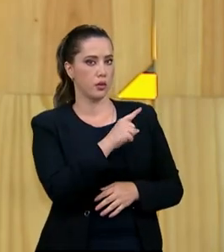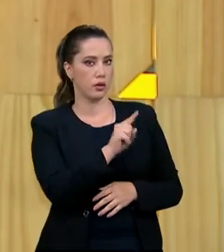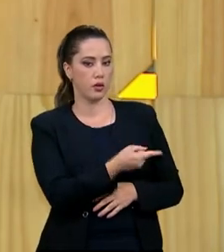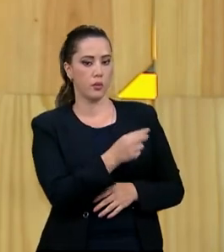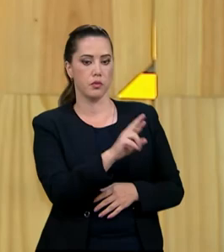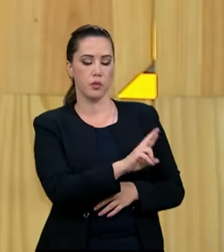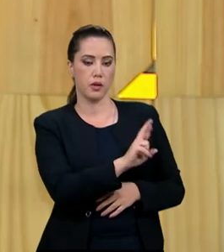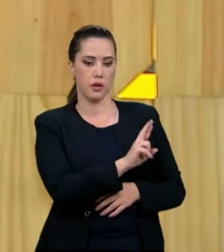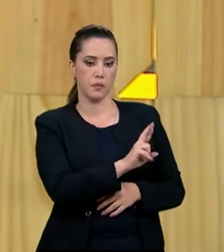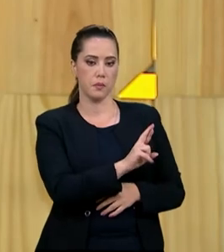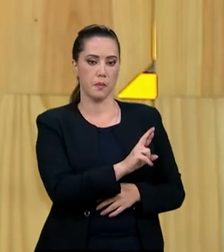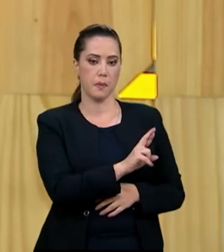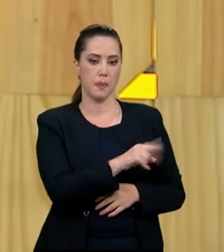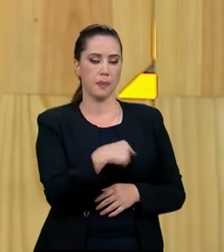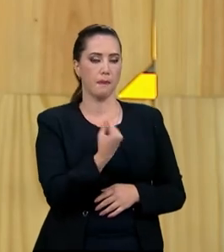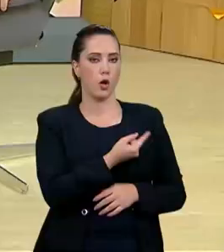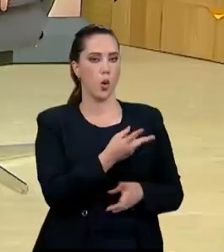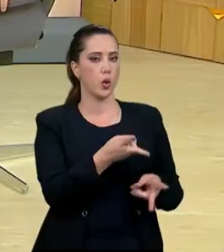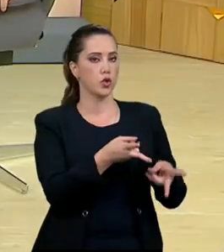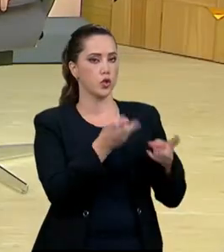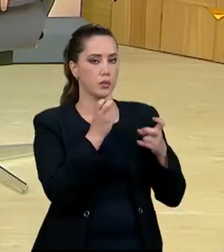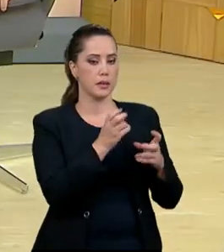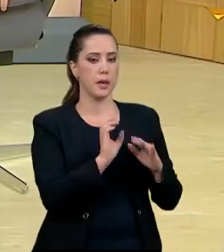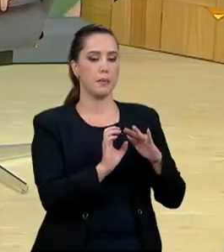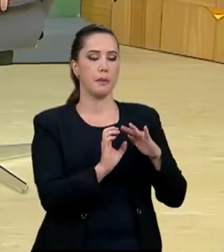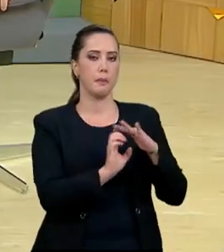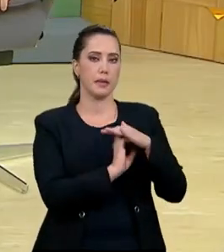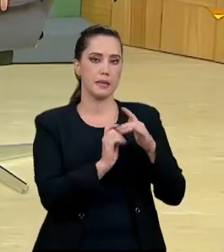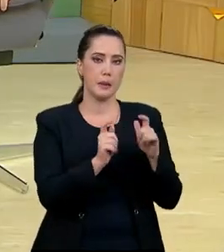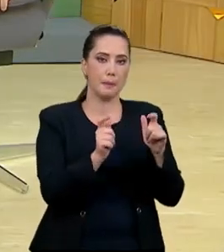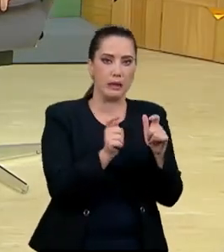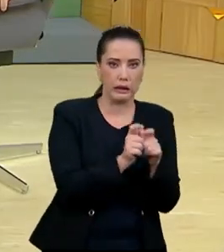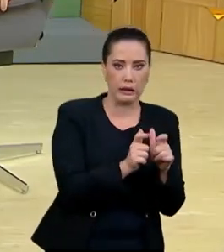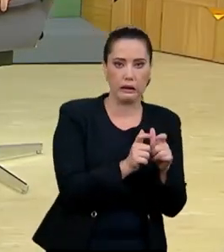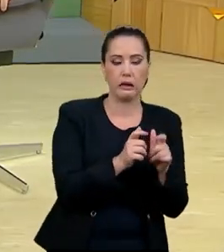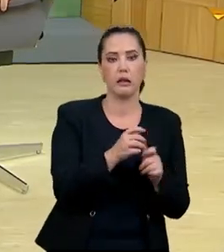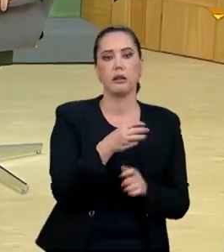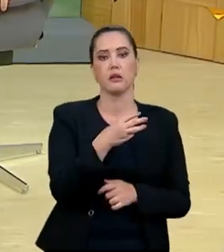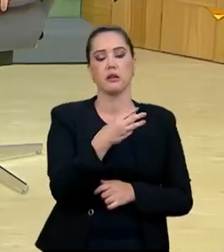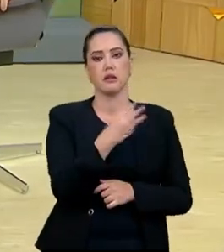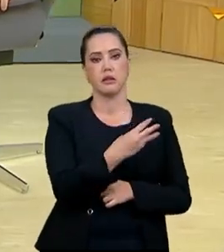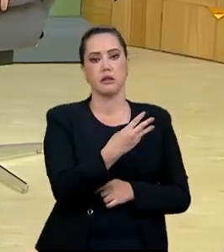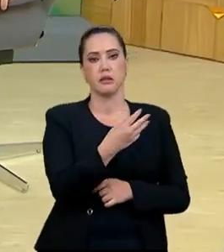reais. Quando a gente olha para pequenas empresas, a gente está com faturamento de